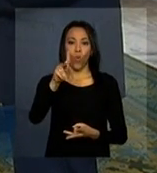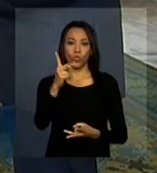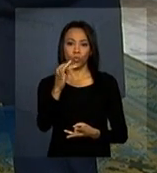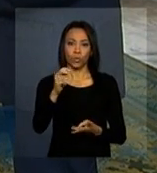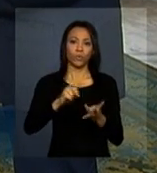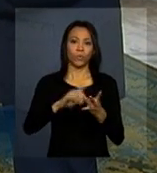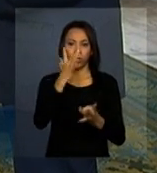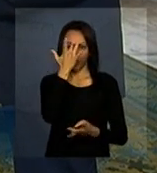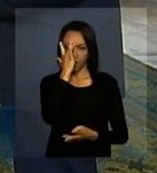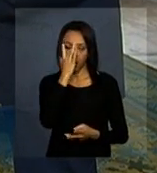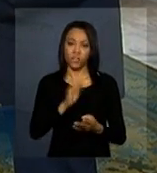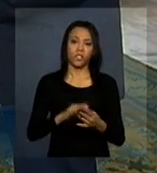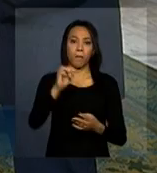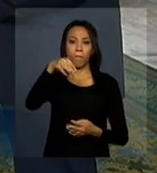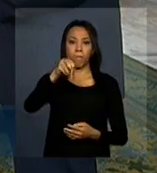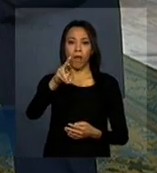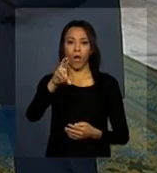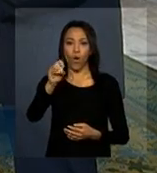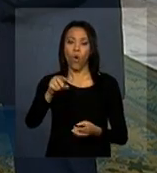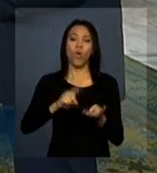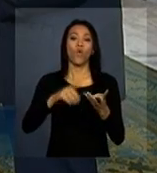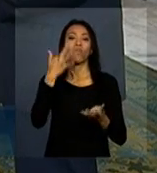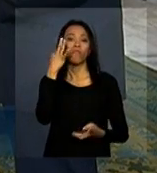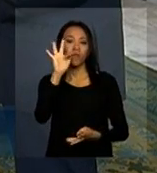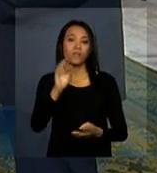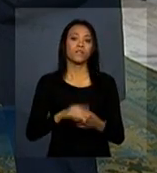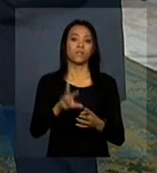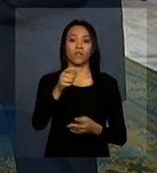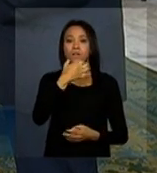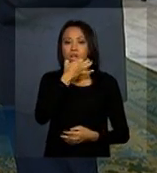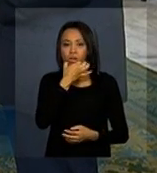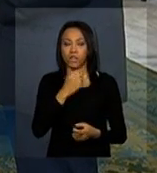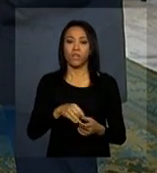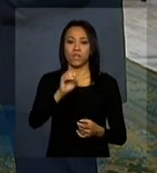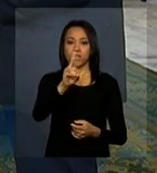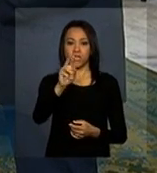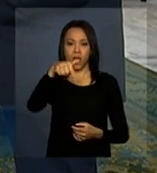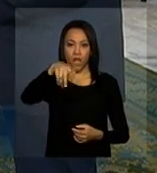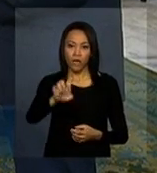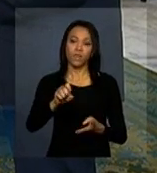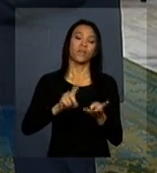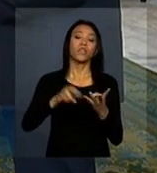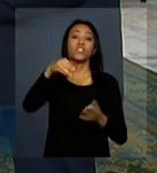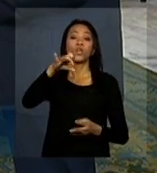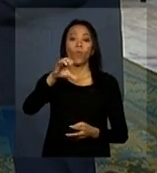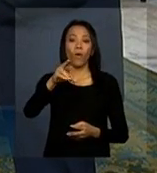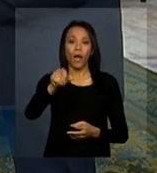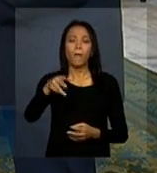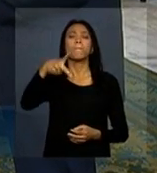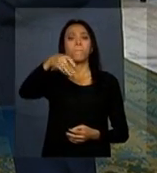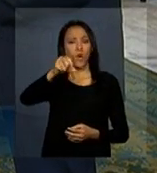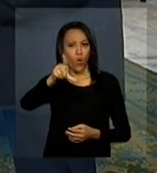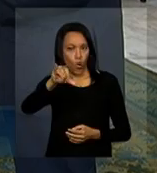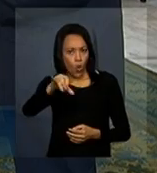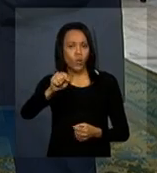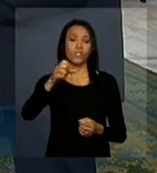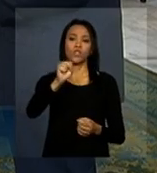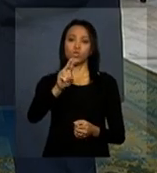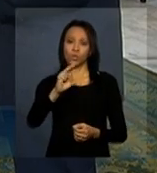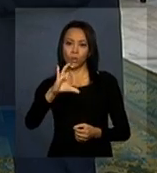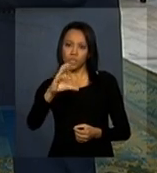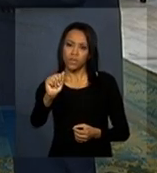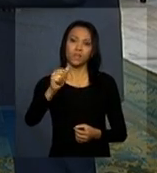Índia, Marrocos, Tunísia, França, Reino Unido, Iraque, Nicarágua, da Polônia também, da Suíça,